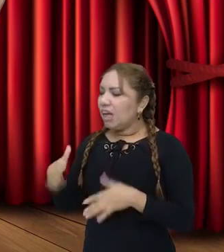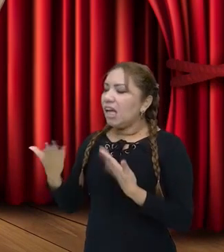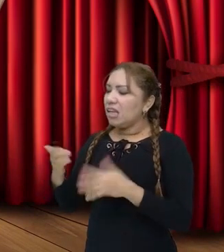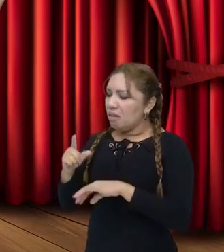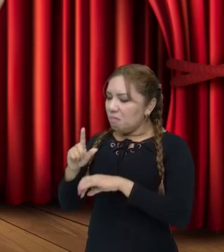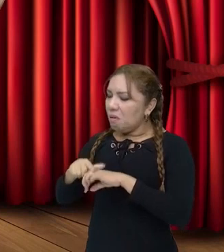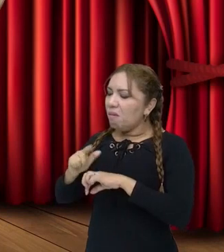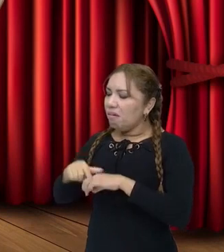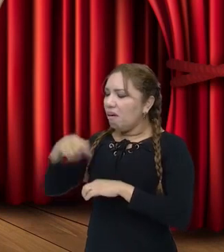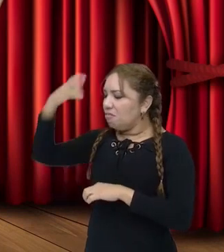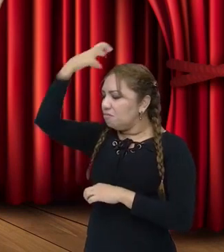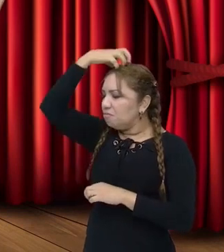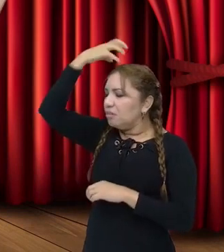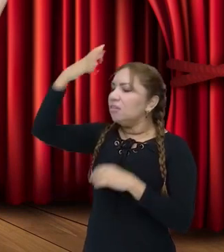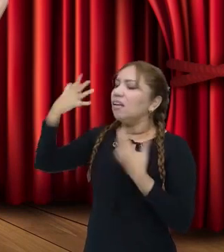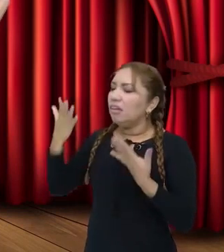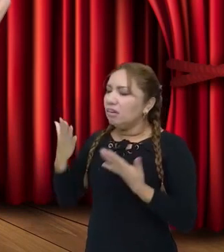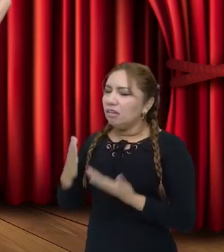anel real?